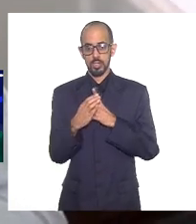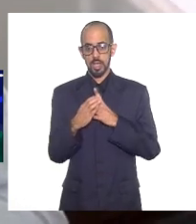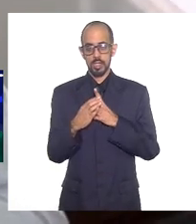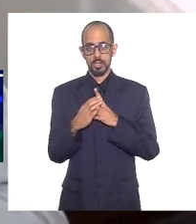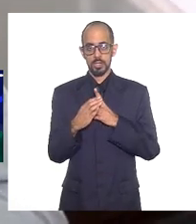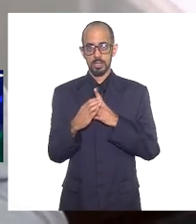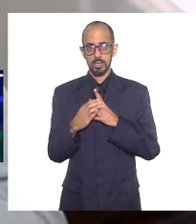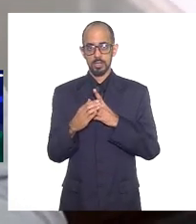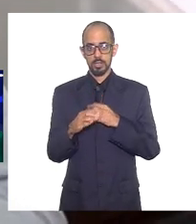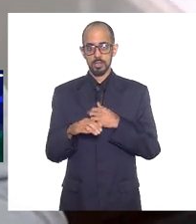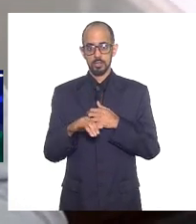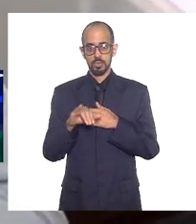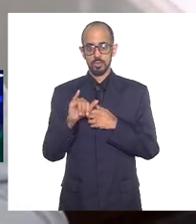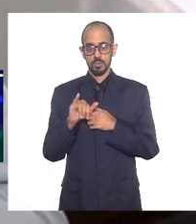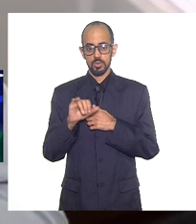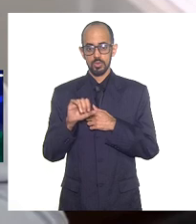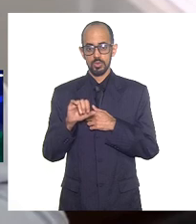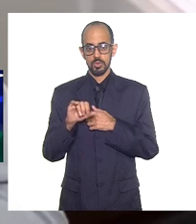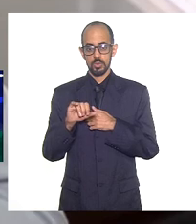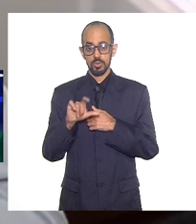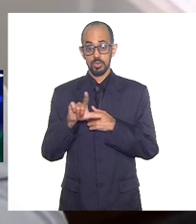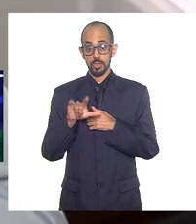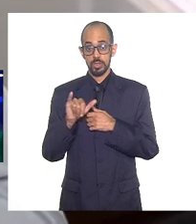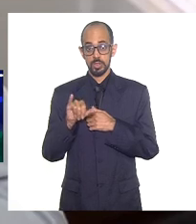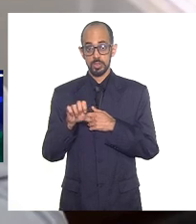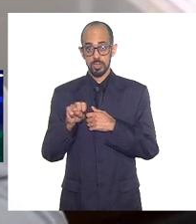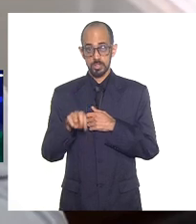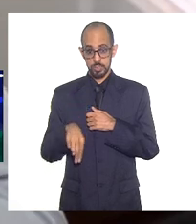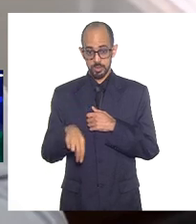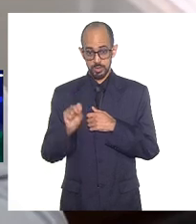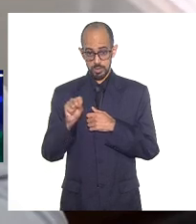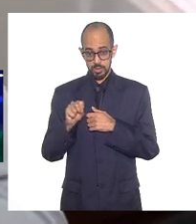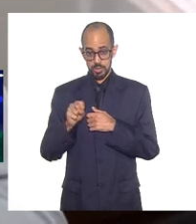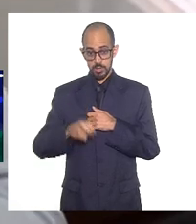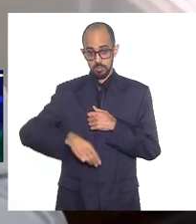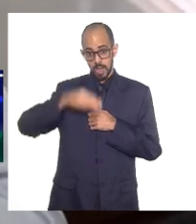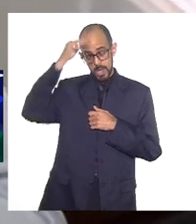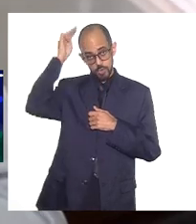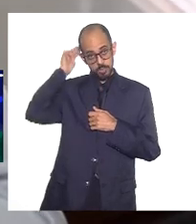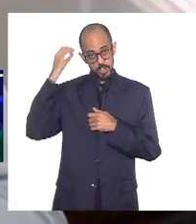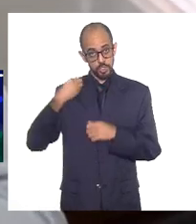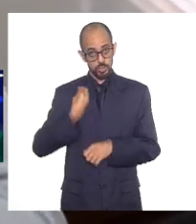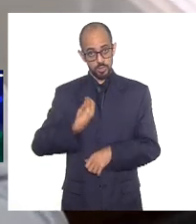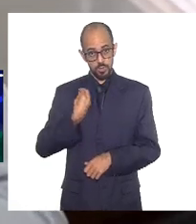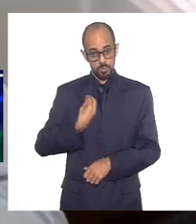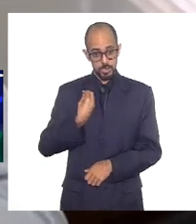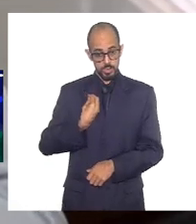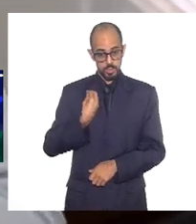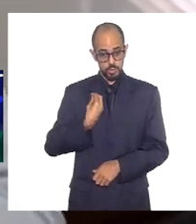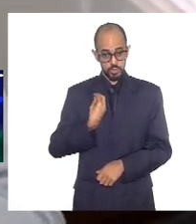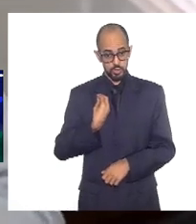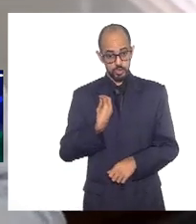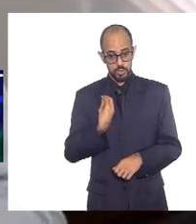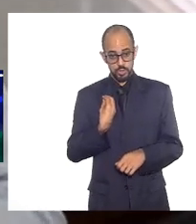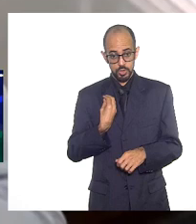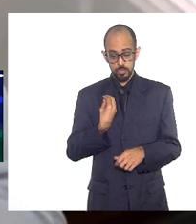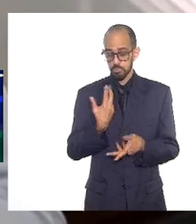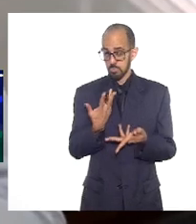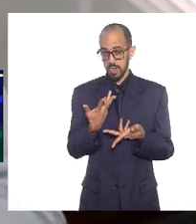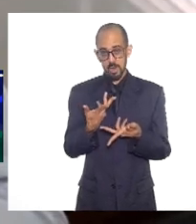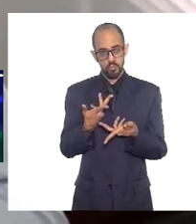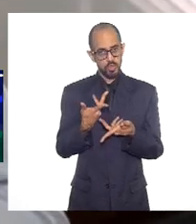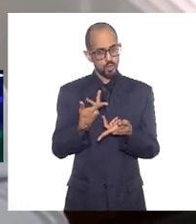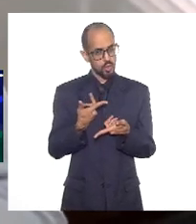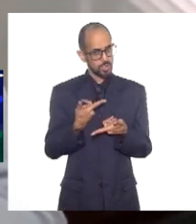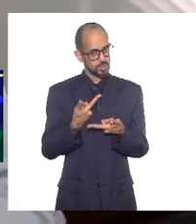área do LINS. Né? O deputado Márcio Pacheco esteve presente, líder do governo, teve uma participação, como eu já disse, na ordem do dia, brilhante,